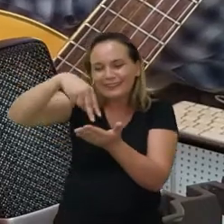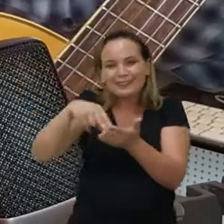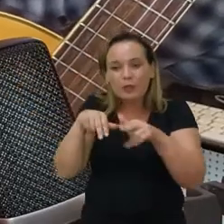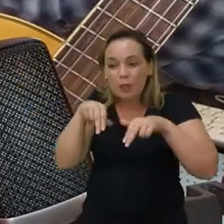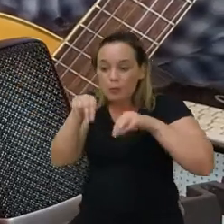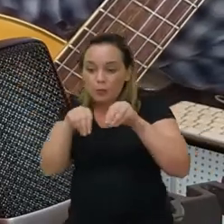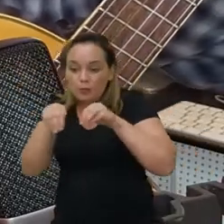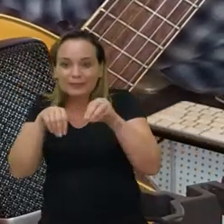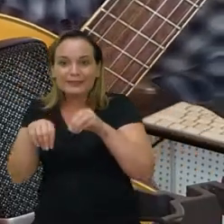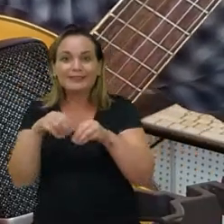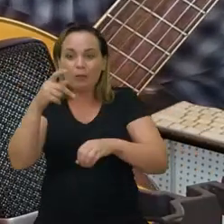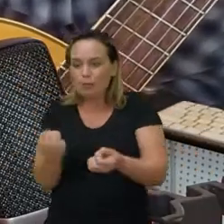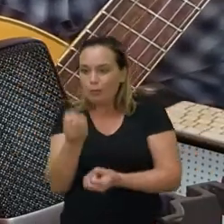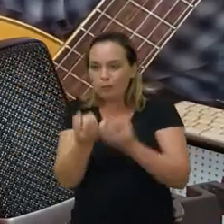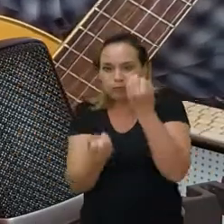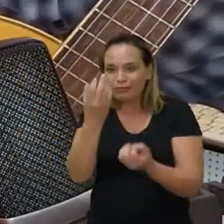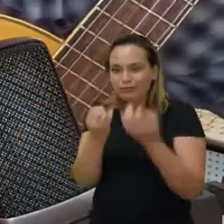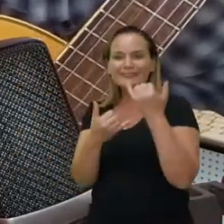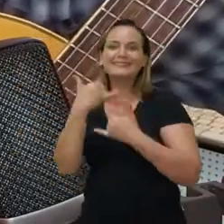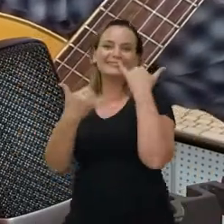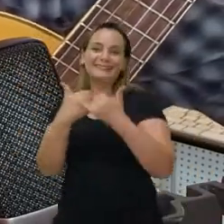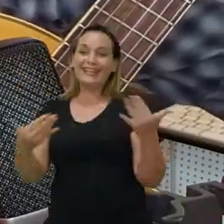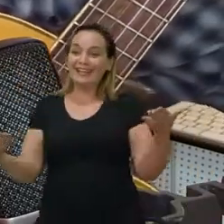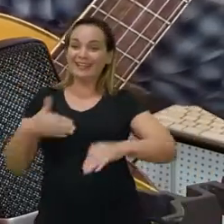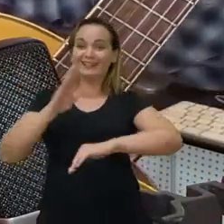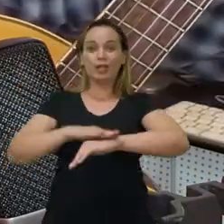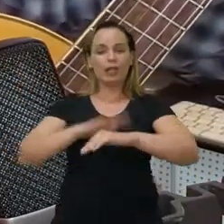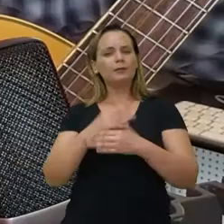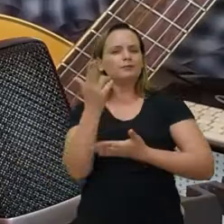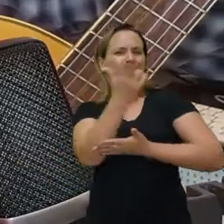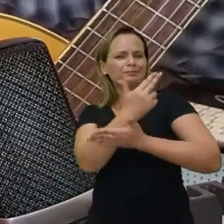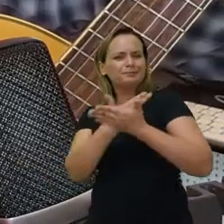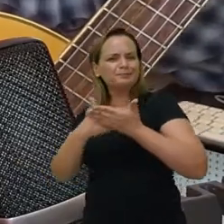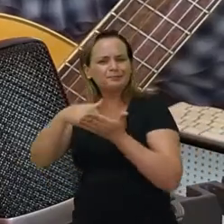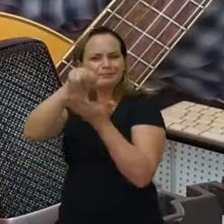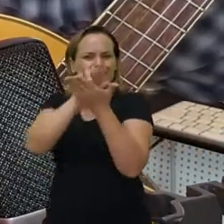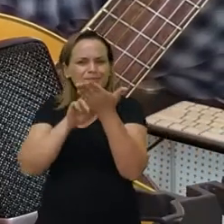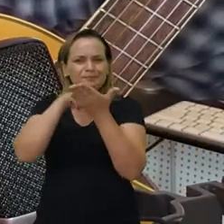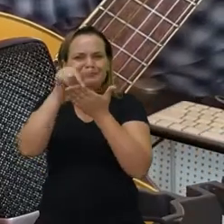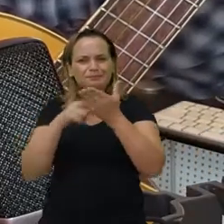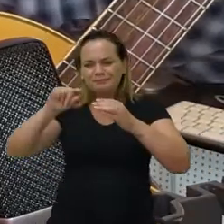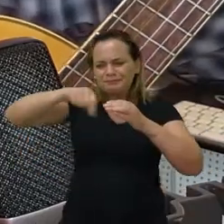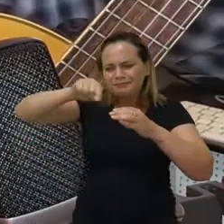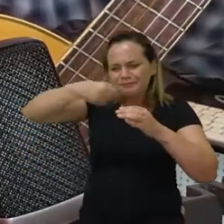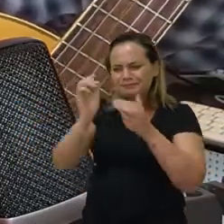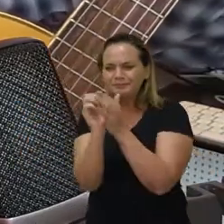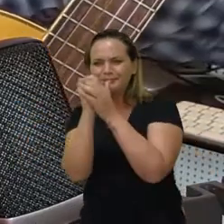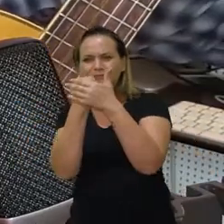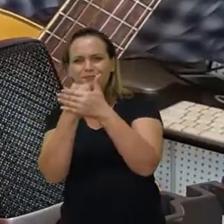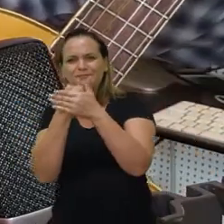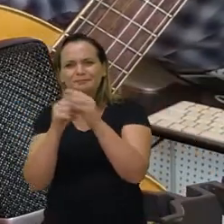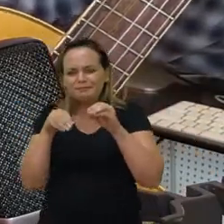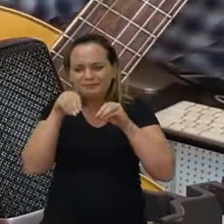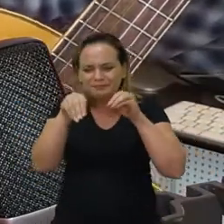Maria jogar, diversão é bola da vez. Desenha, pintar e bordar, esconde,